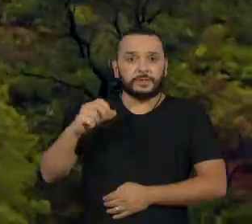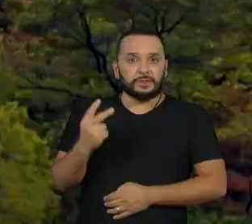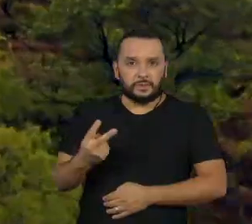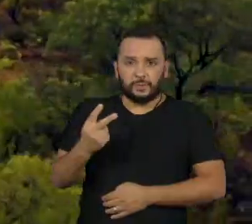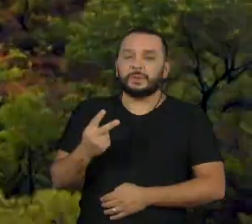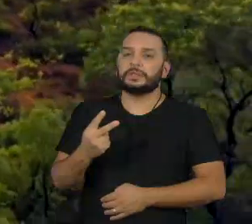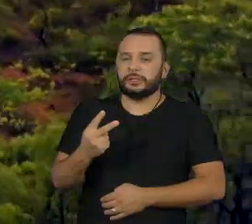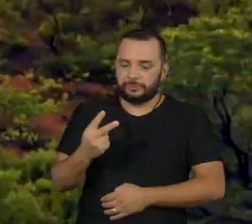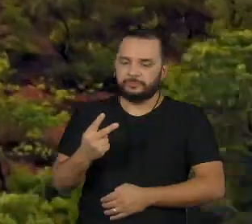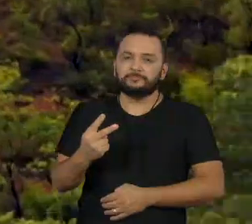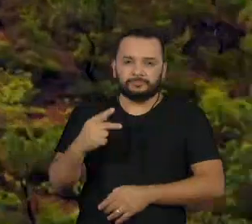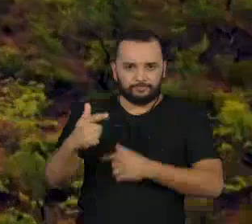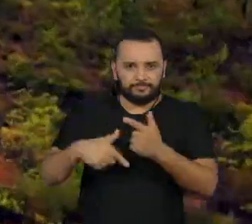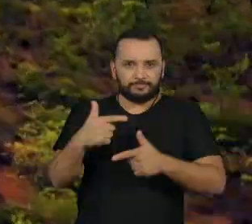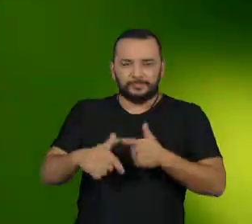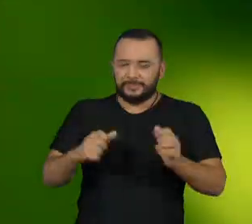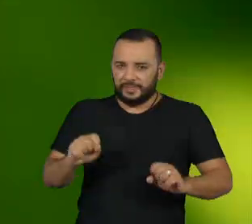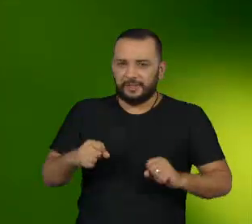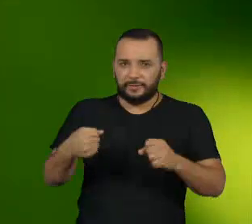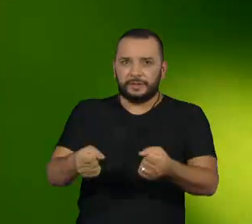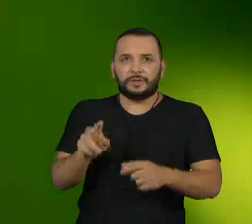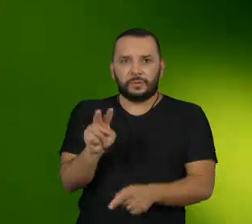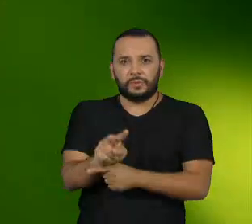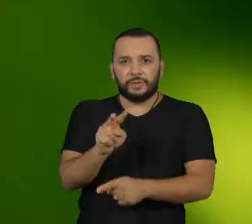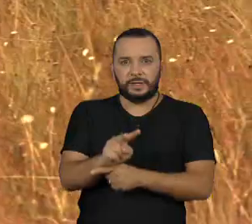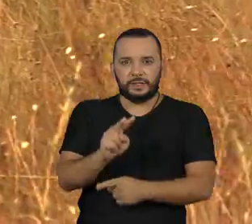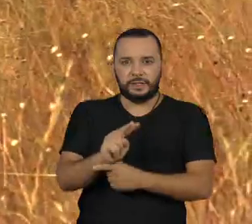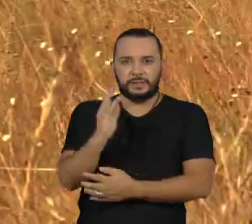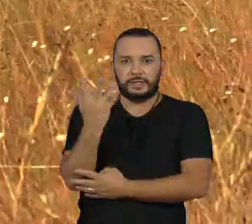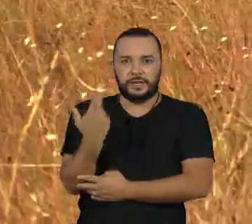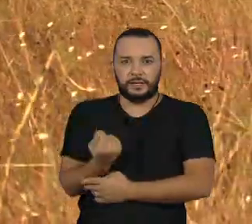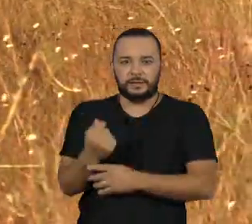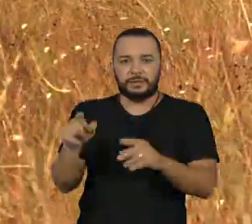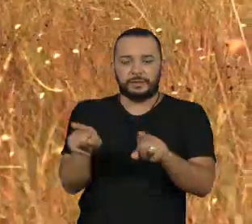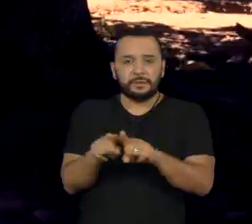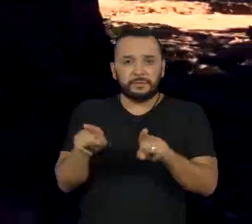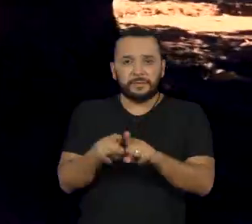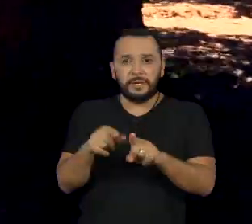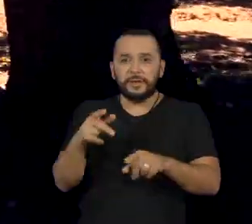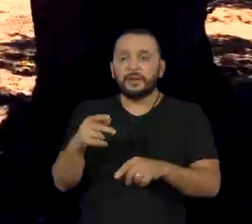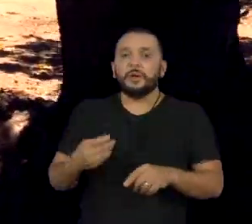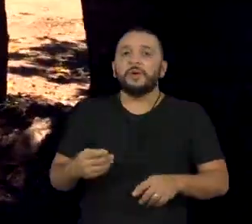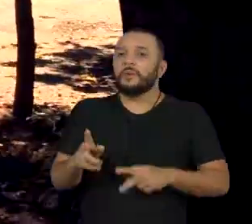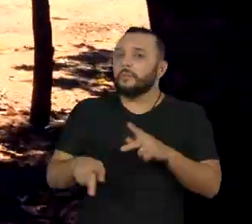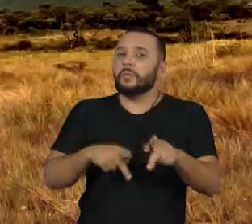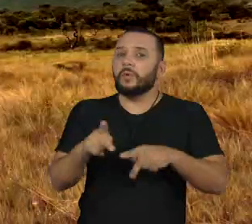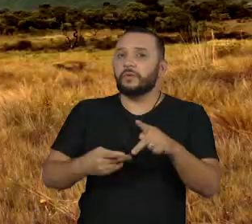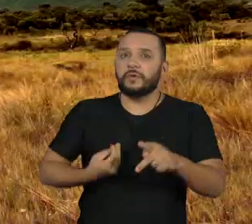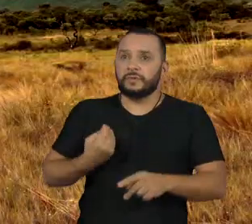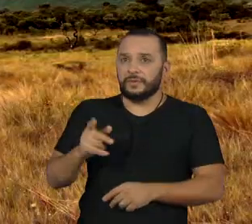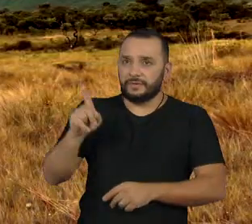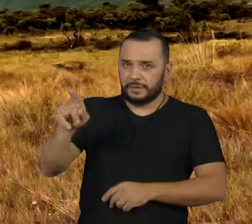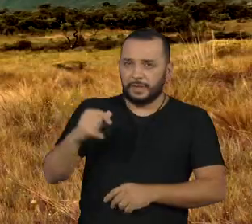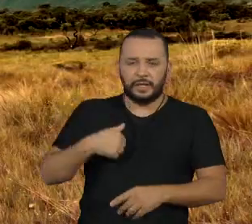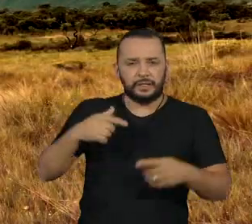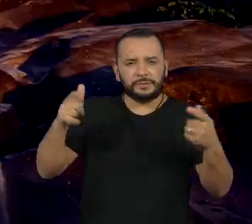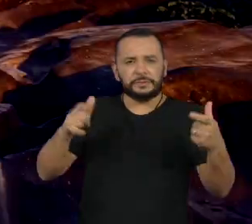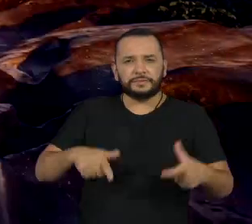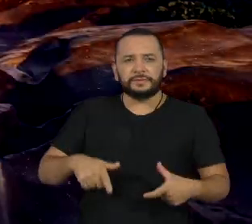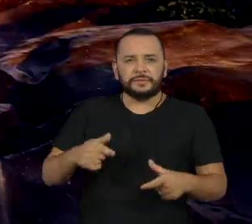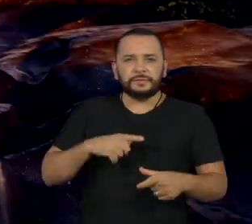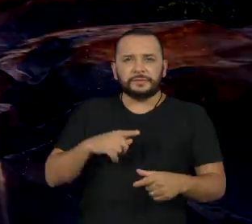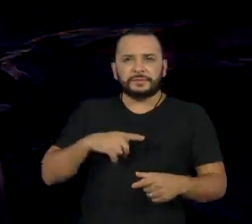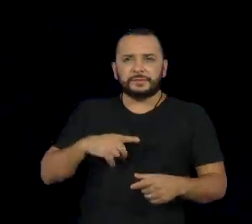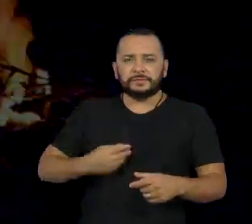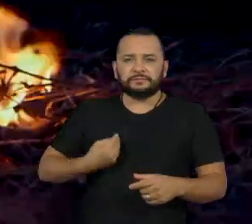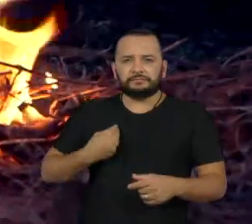1992 atua na defesa do bioma e dos povos que nele vivem. Uma das savanas mais